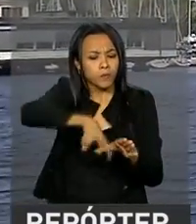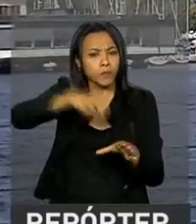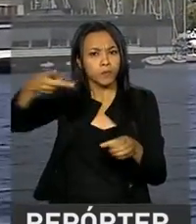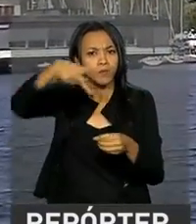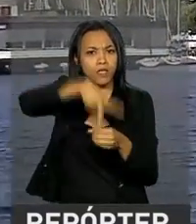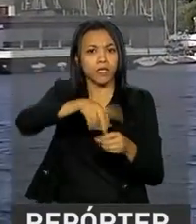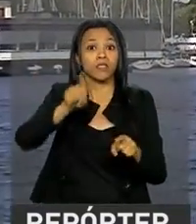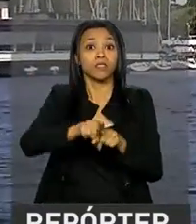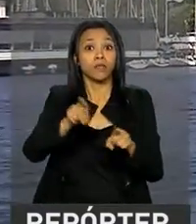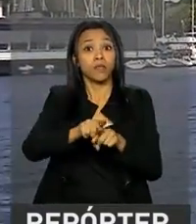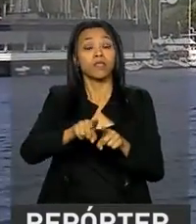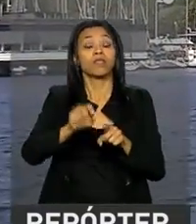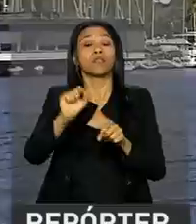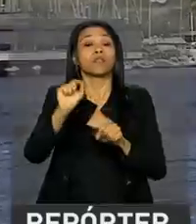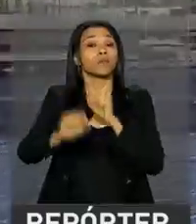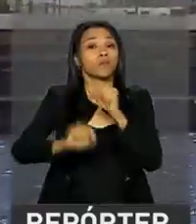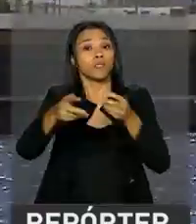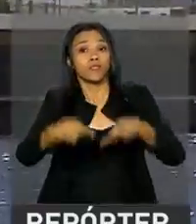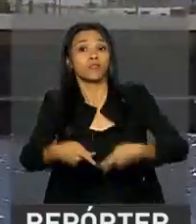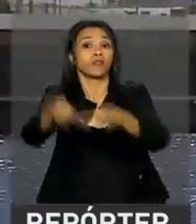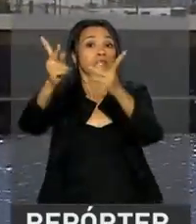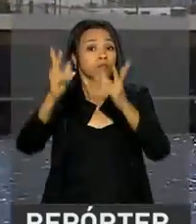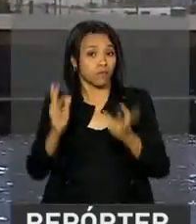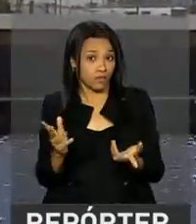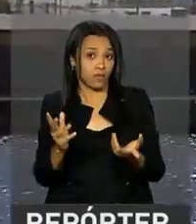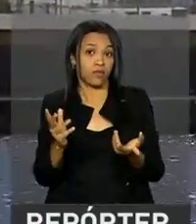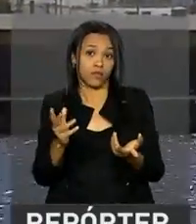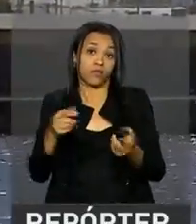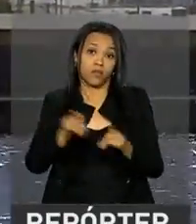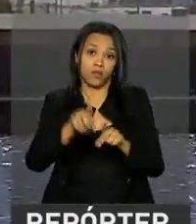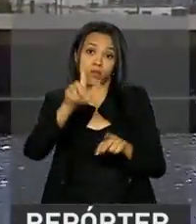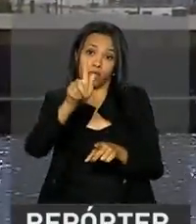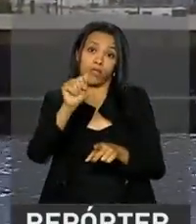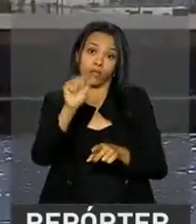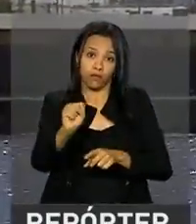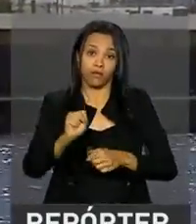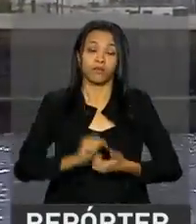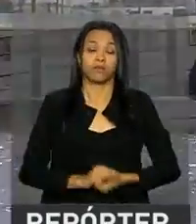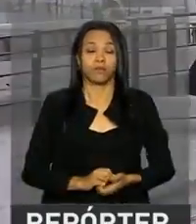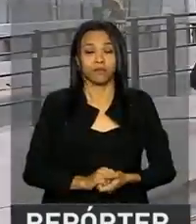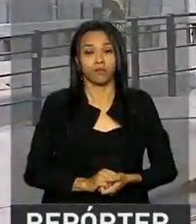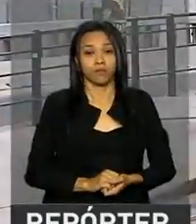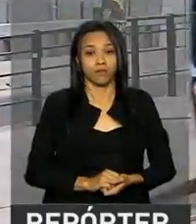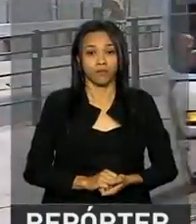transporte de de petróleo e de gás Lico efeito